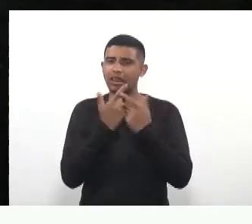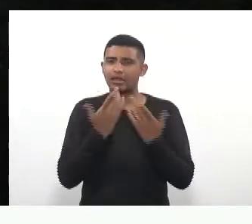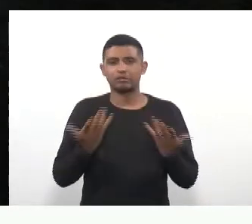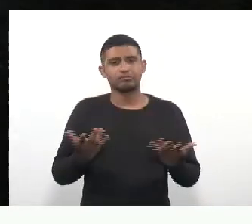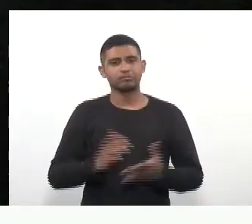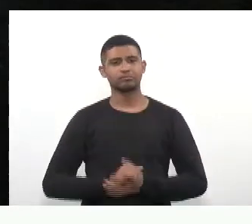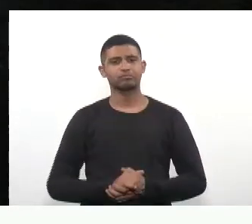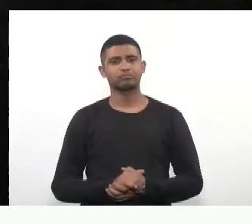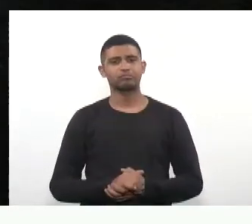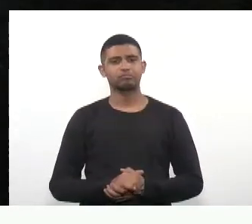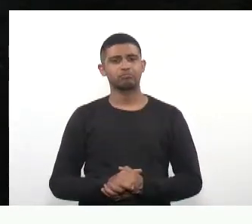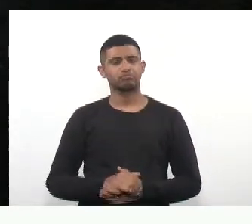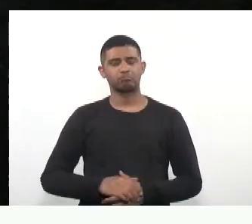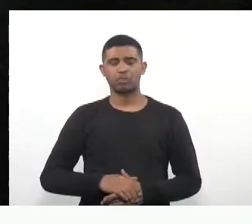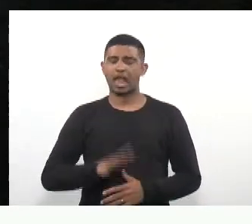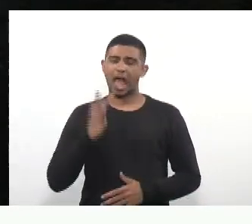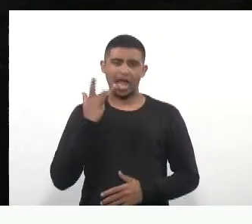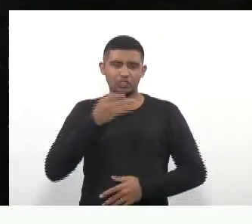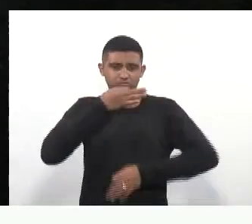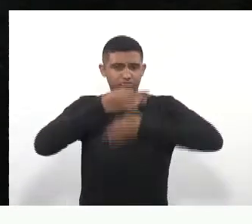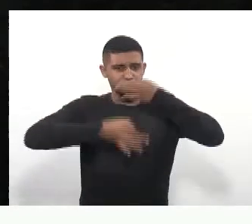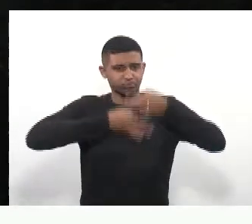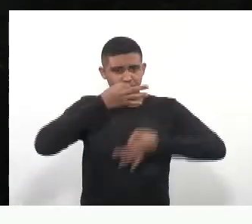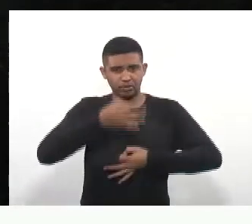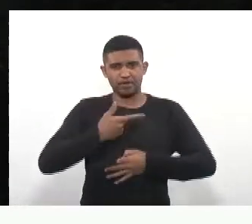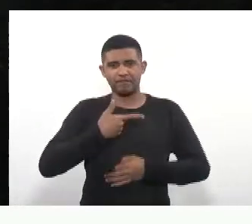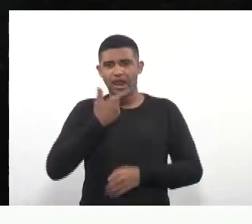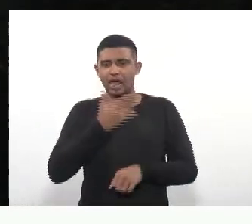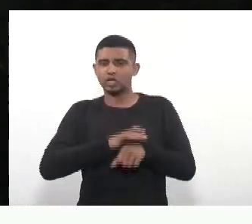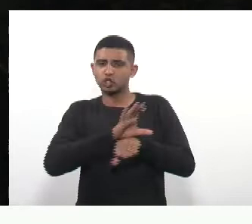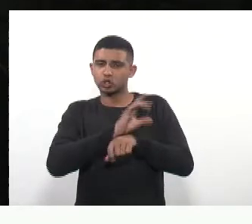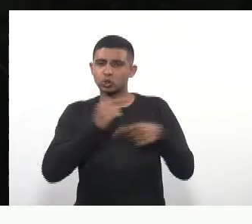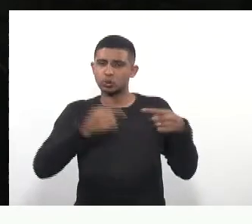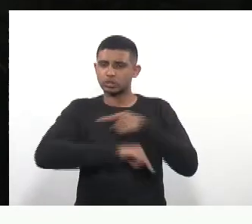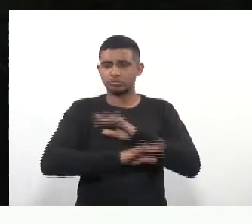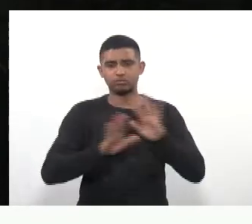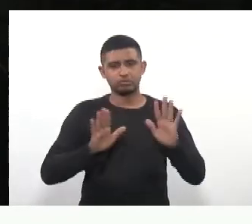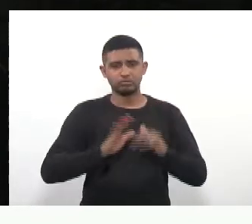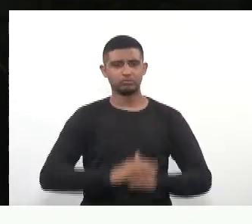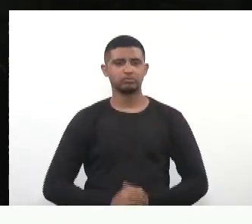me consta, não existe nenhuma arguição de constitucionalidade ou ADIM que o valha